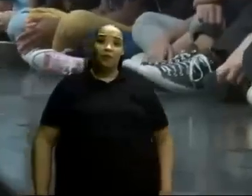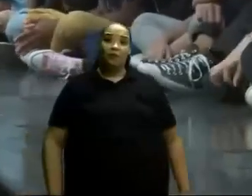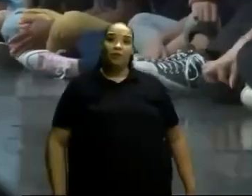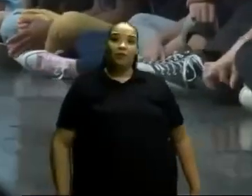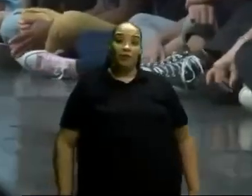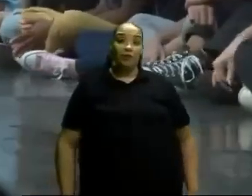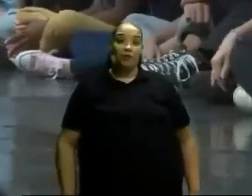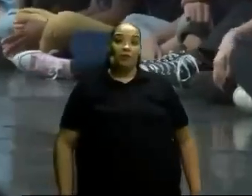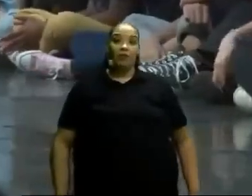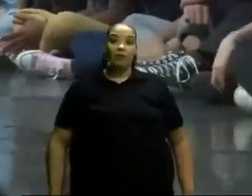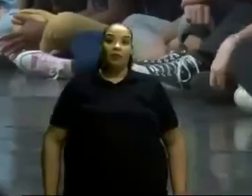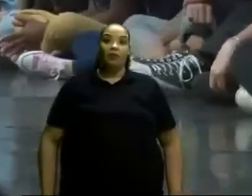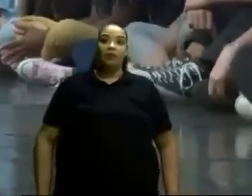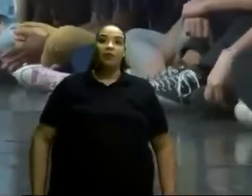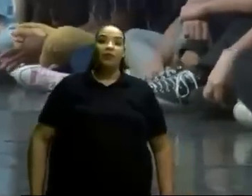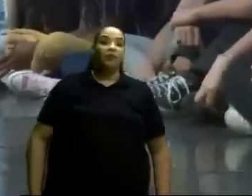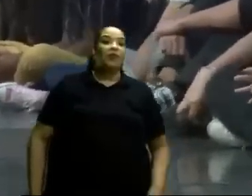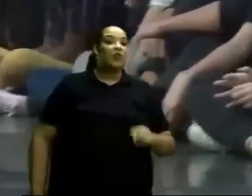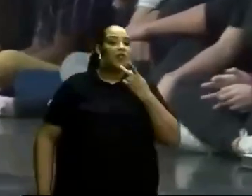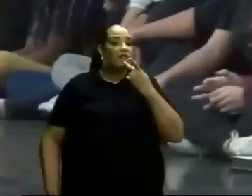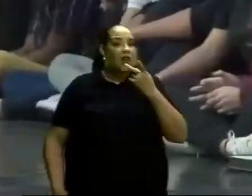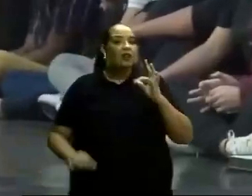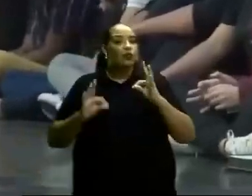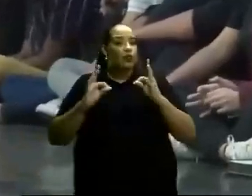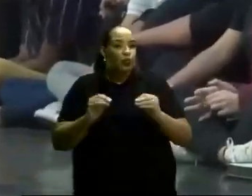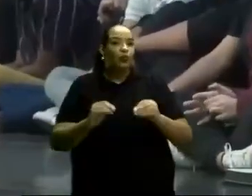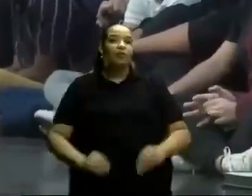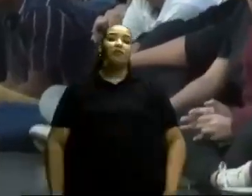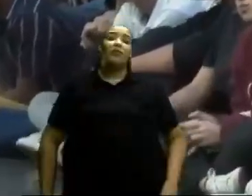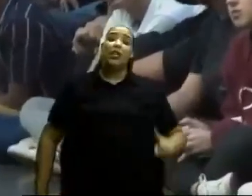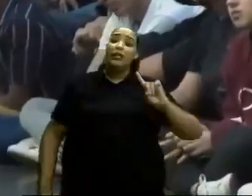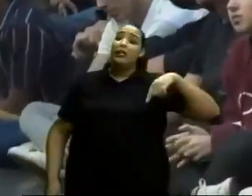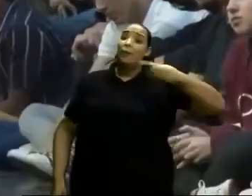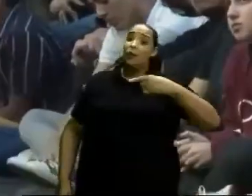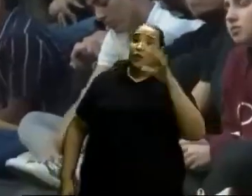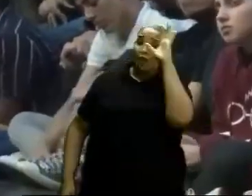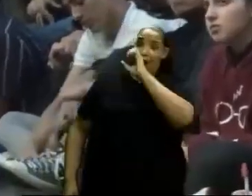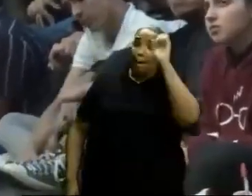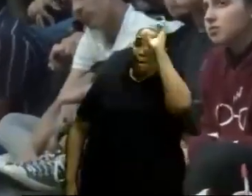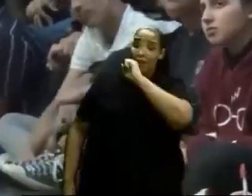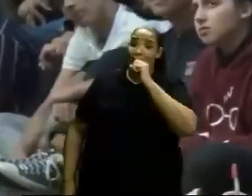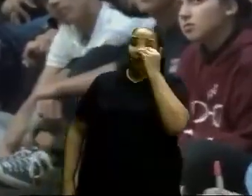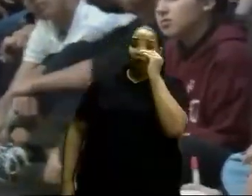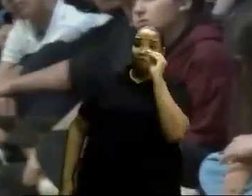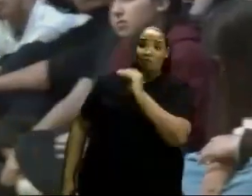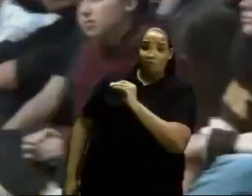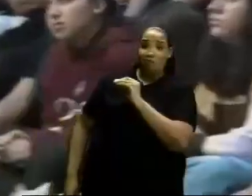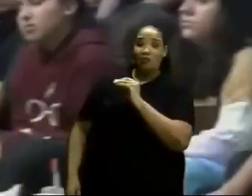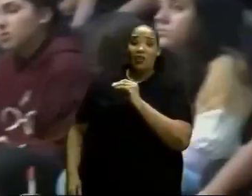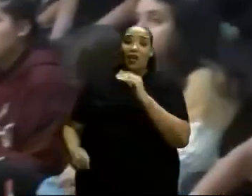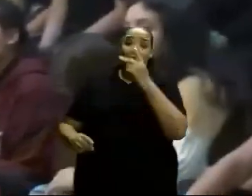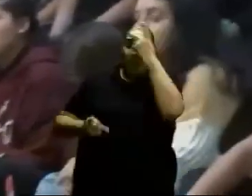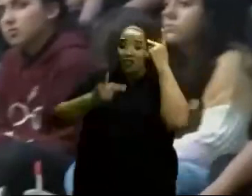Vou falar de novo, e se você não grava nada do que eu falei hoje aqui, grava isso. Depois que você aprende a renunciar tudo diante de Deus, as